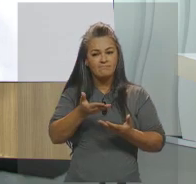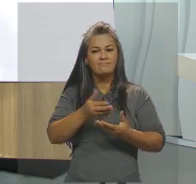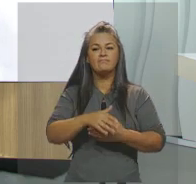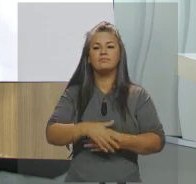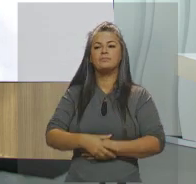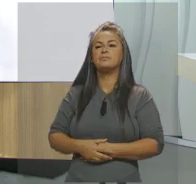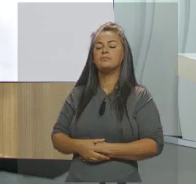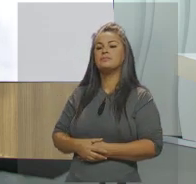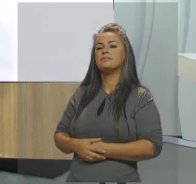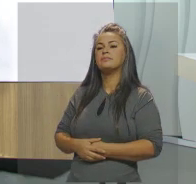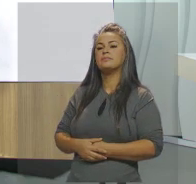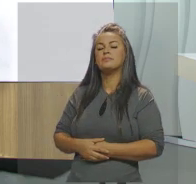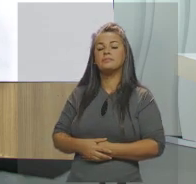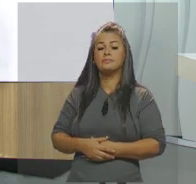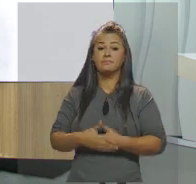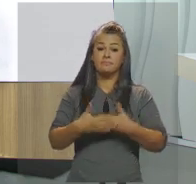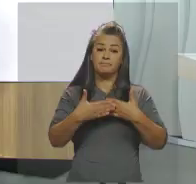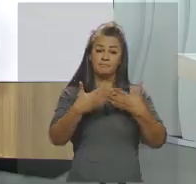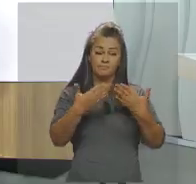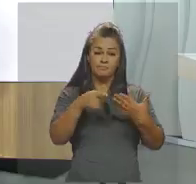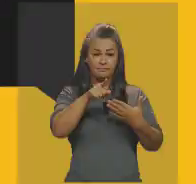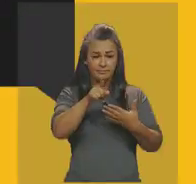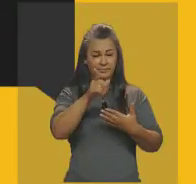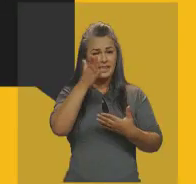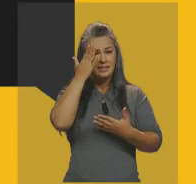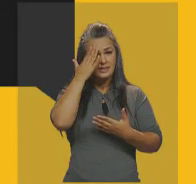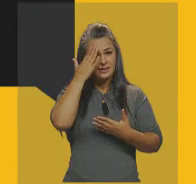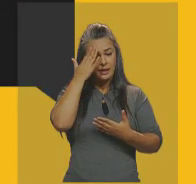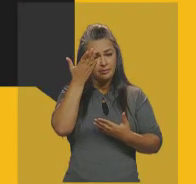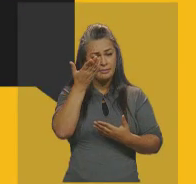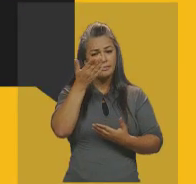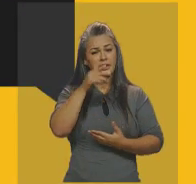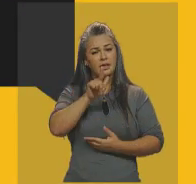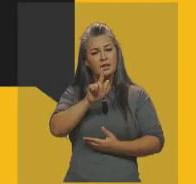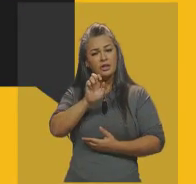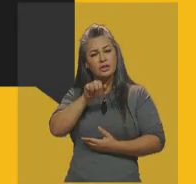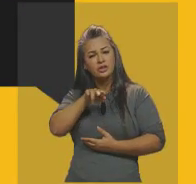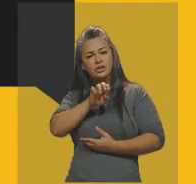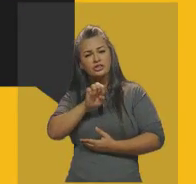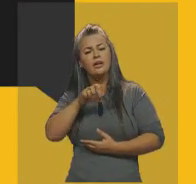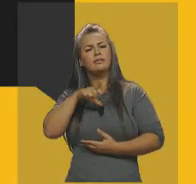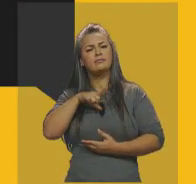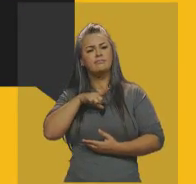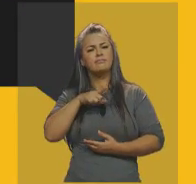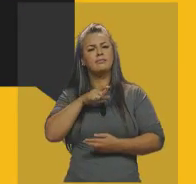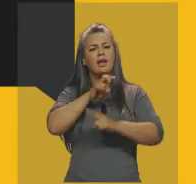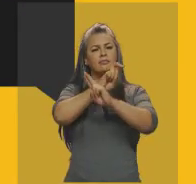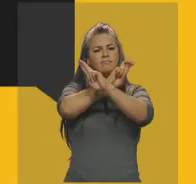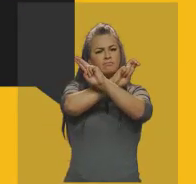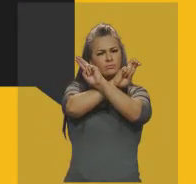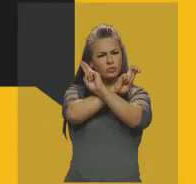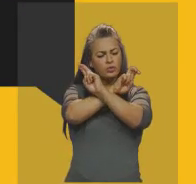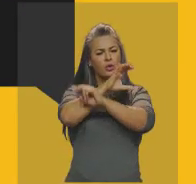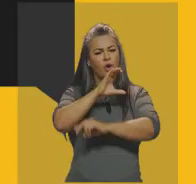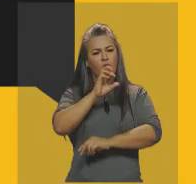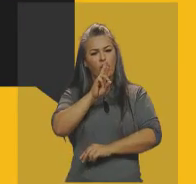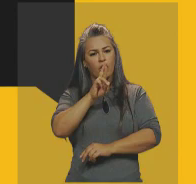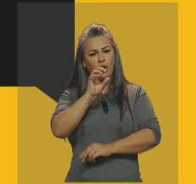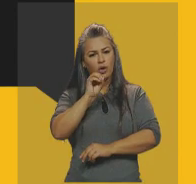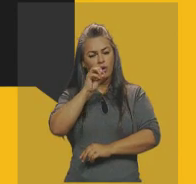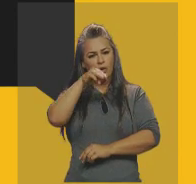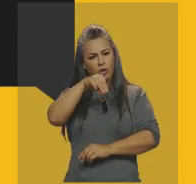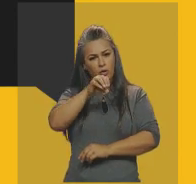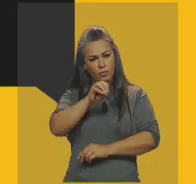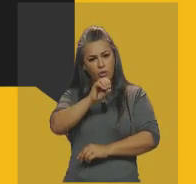Aí, nós sabemos que vários genes, em cromossomos diferentes ou não, eles